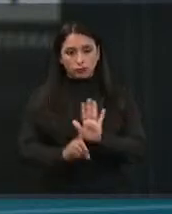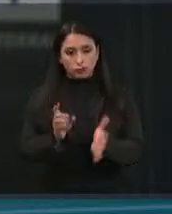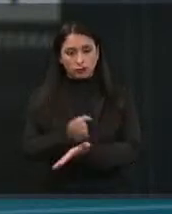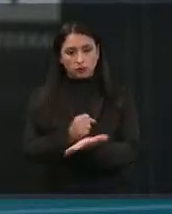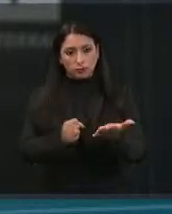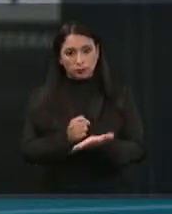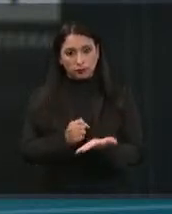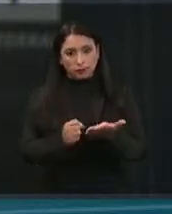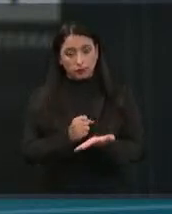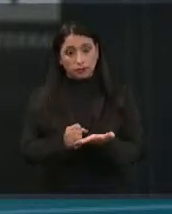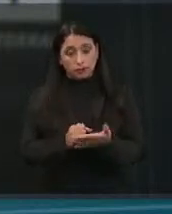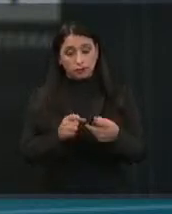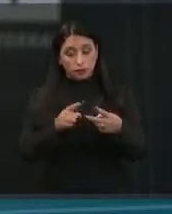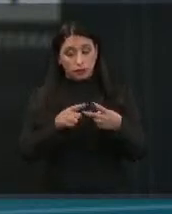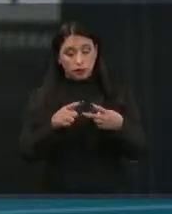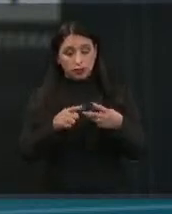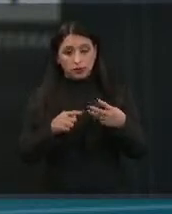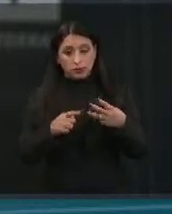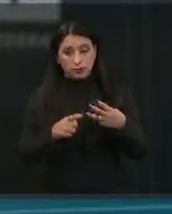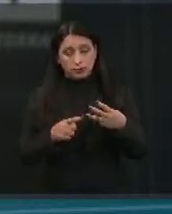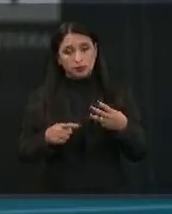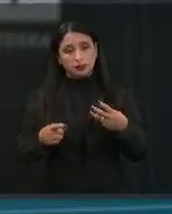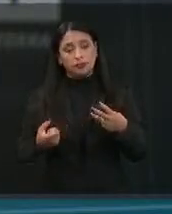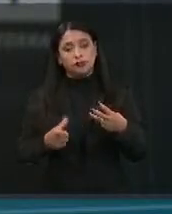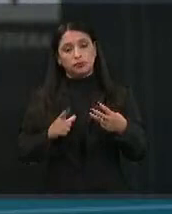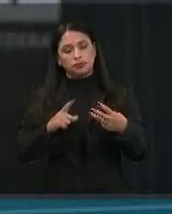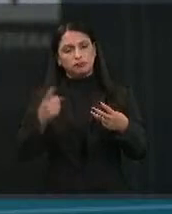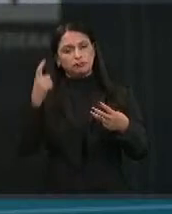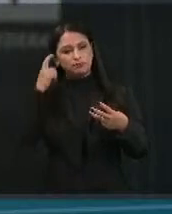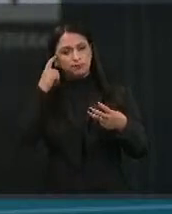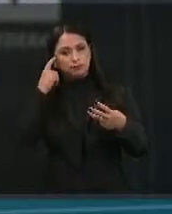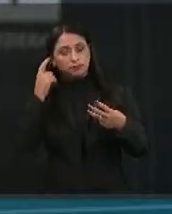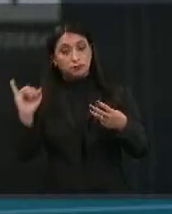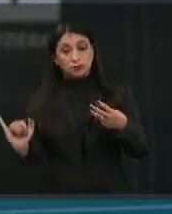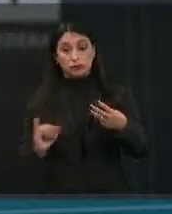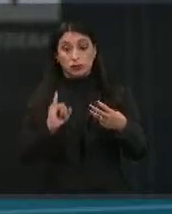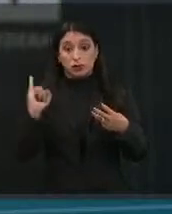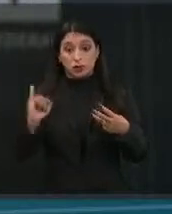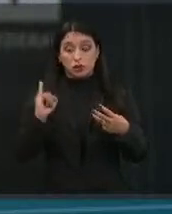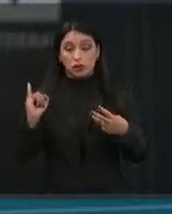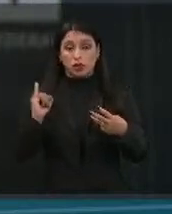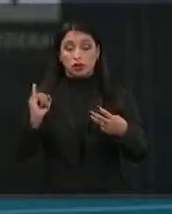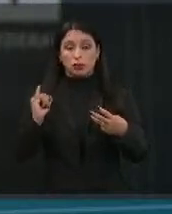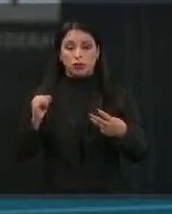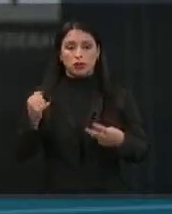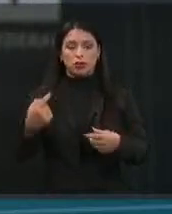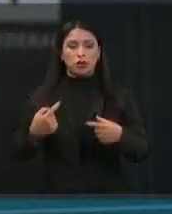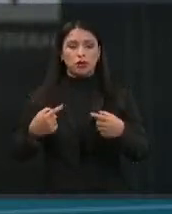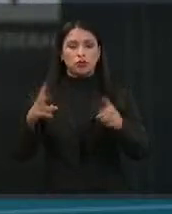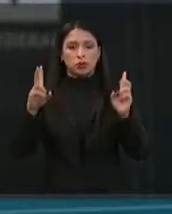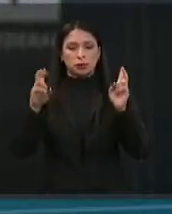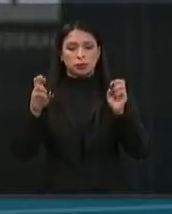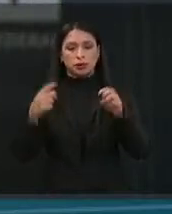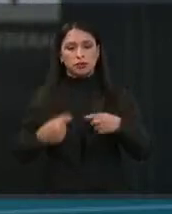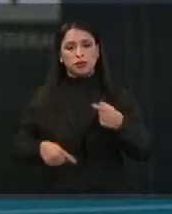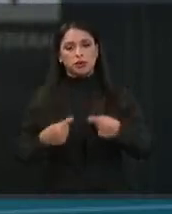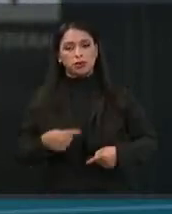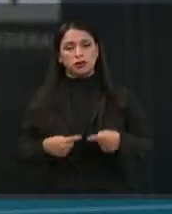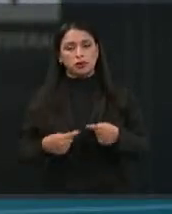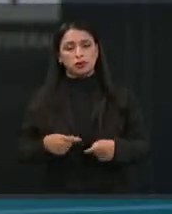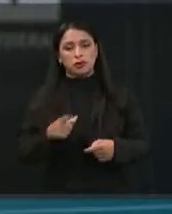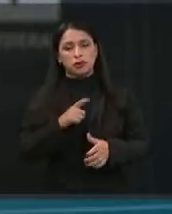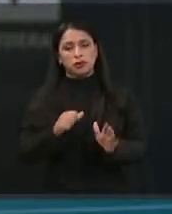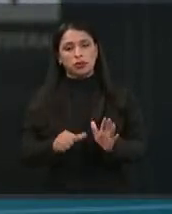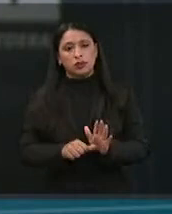vamos oferecer 3 pontos de reflexão que consideramos de suma importância para subsidiar a discussão na Corte. Primeiro, como